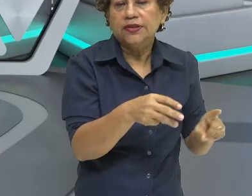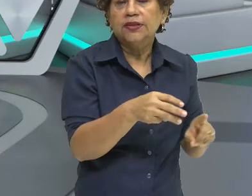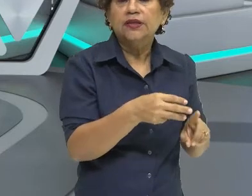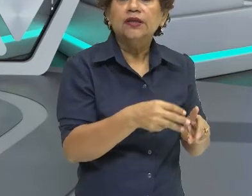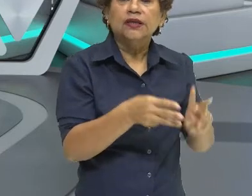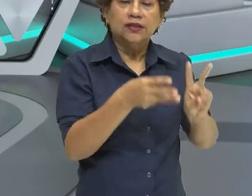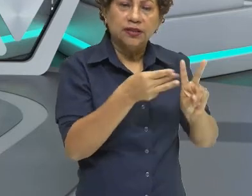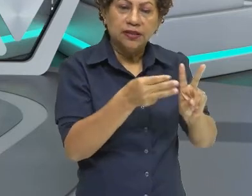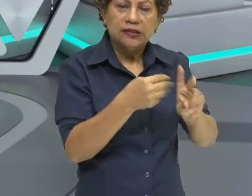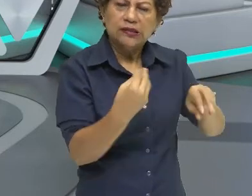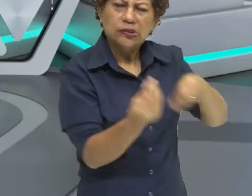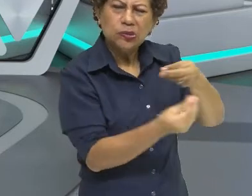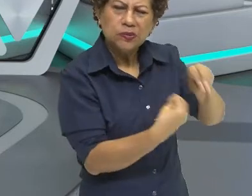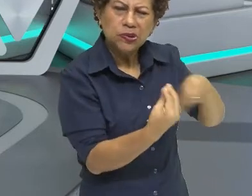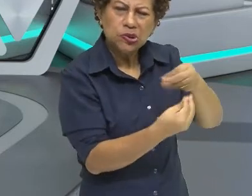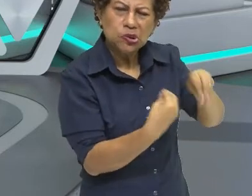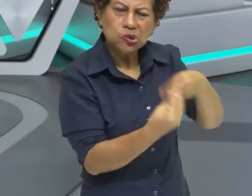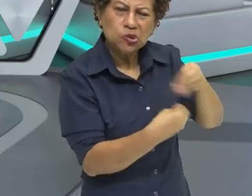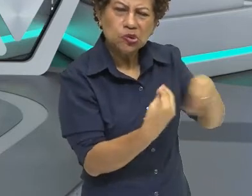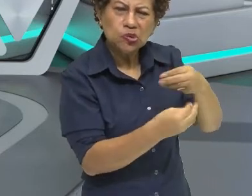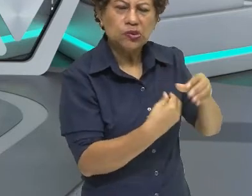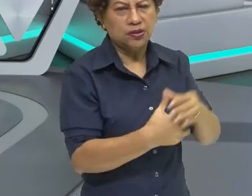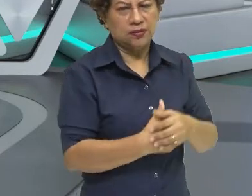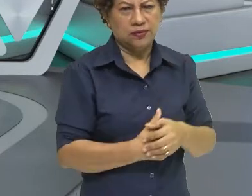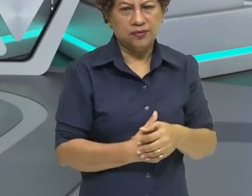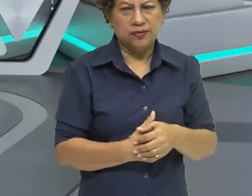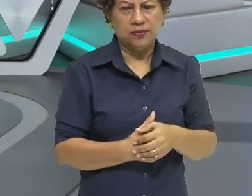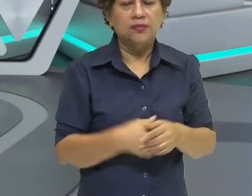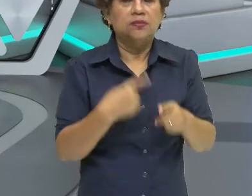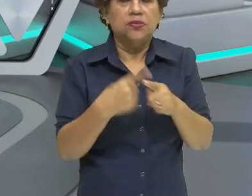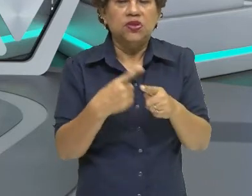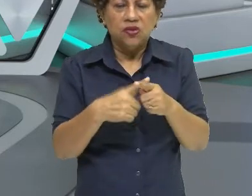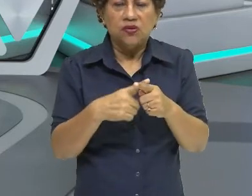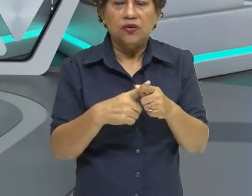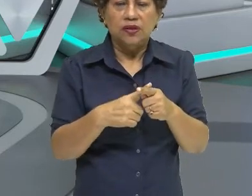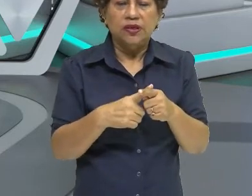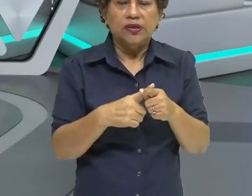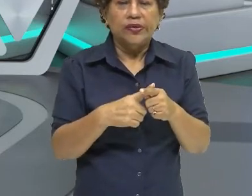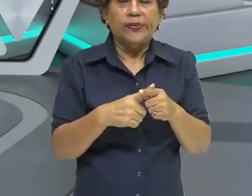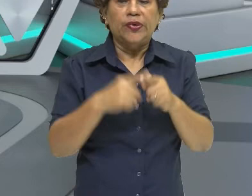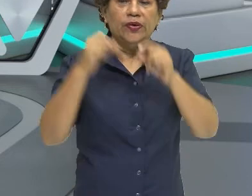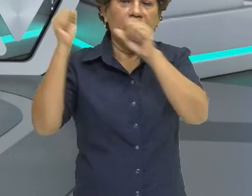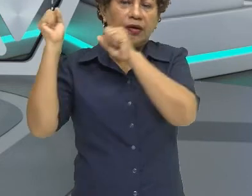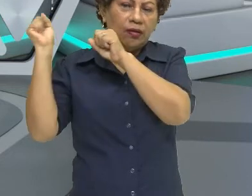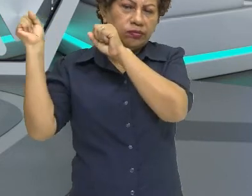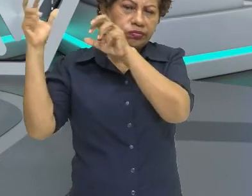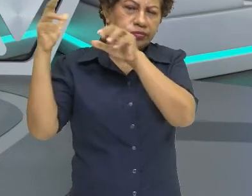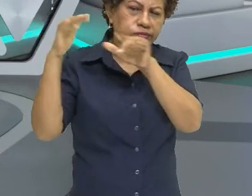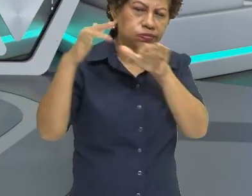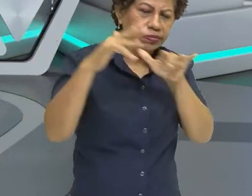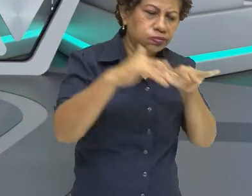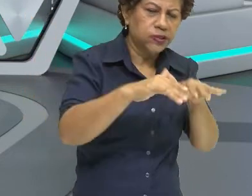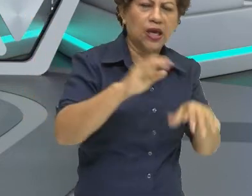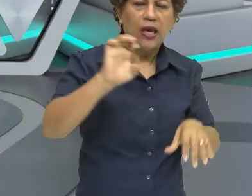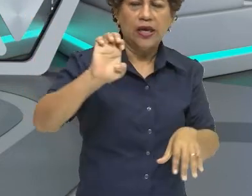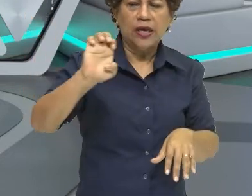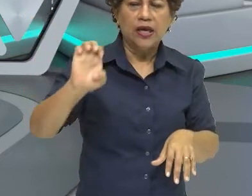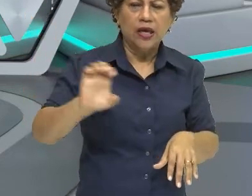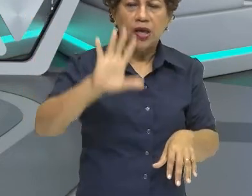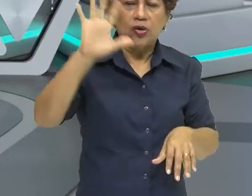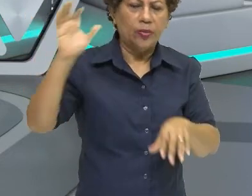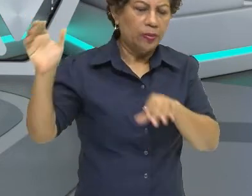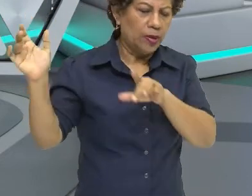grande mistura, gente. Isso é resultado do nosso processo de colonização. Fomos colonizados por europeus, pelos